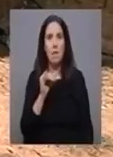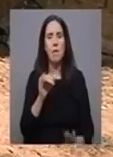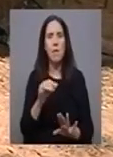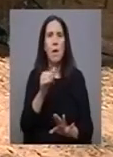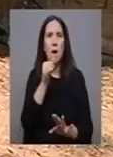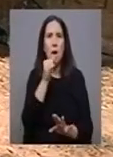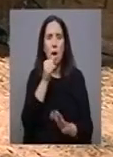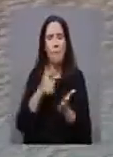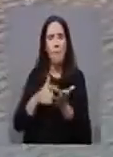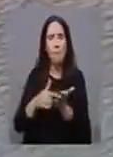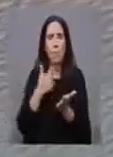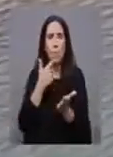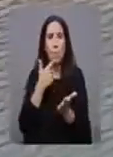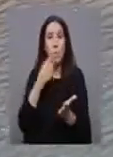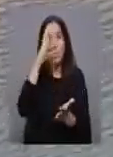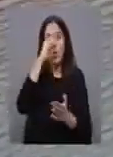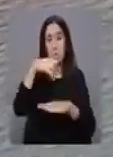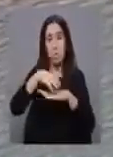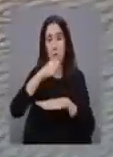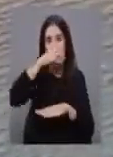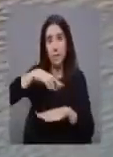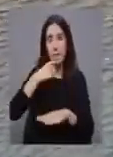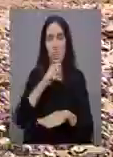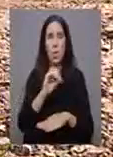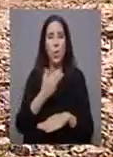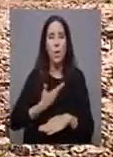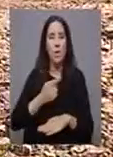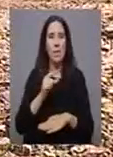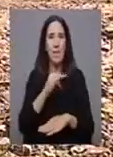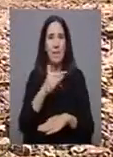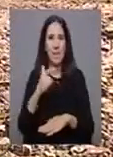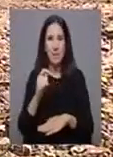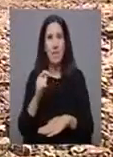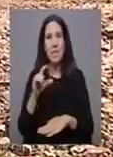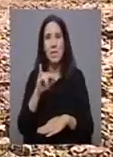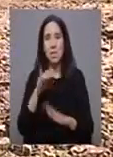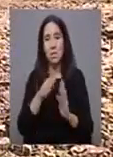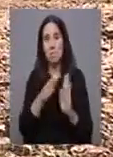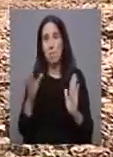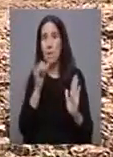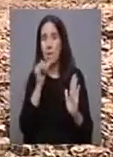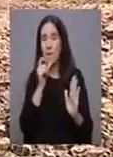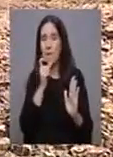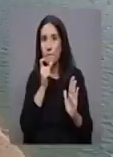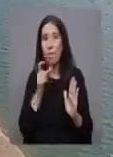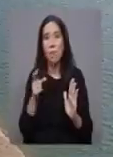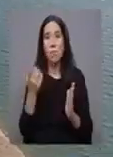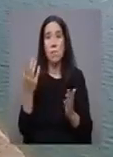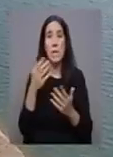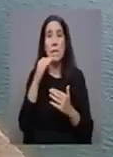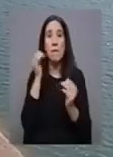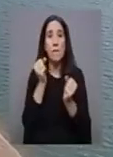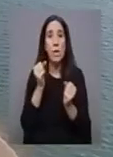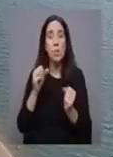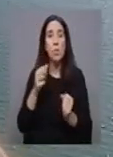segundo o Ministério do Ambiente. Com as barragens de Odeleite e Beliche a menos de 25% de capacidade, depois de um inverno sem chuva, as preocupações recaem